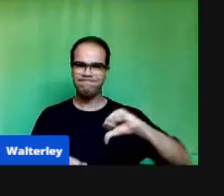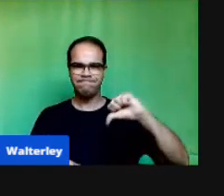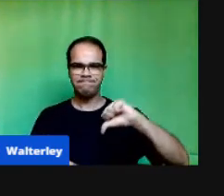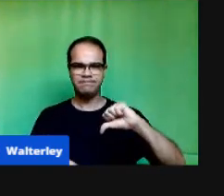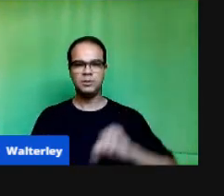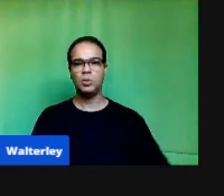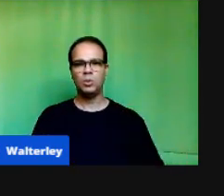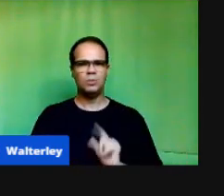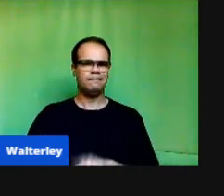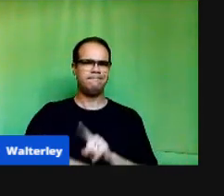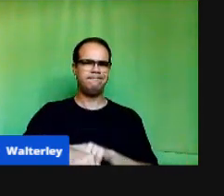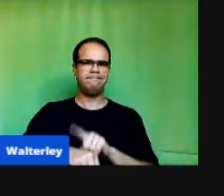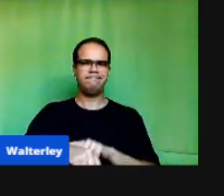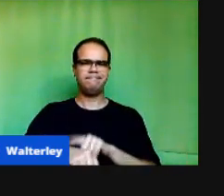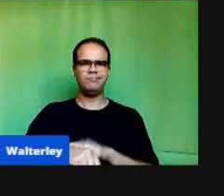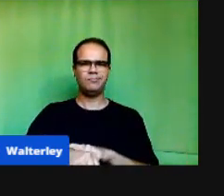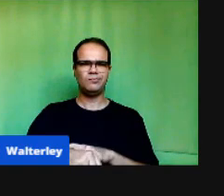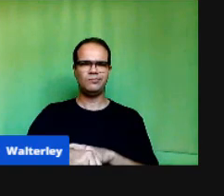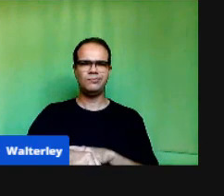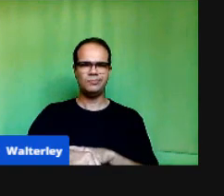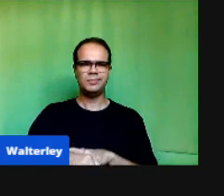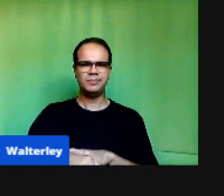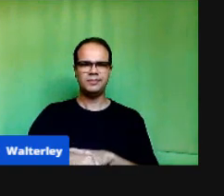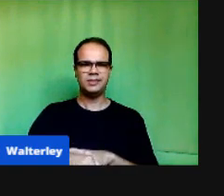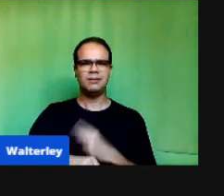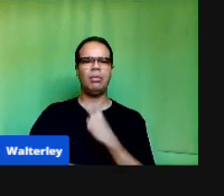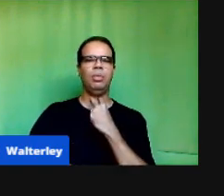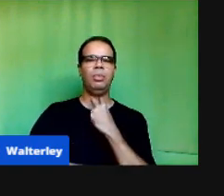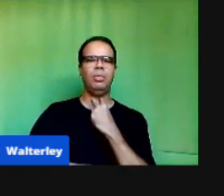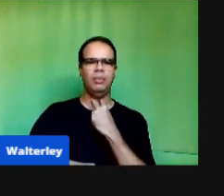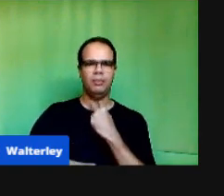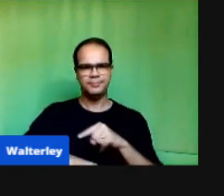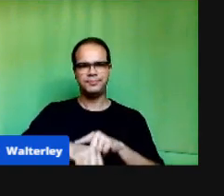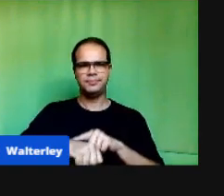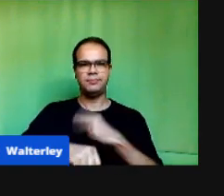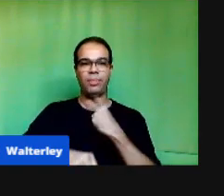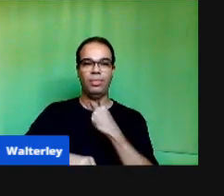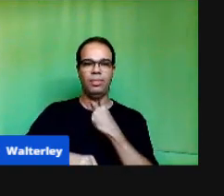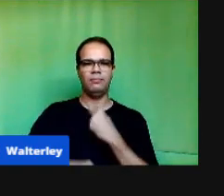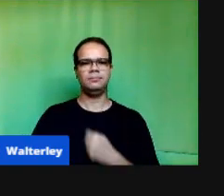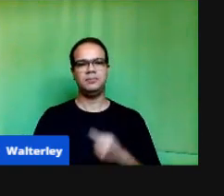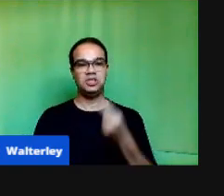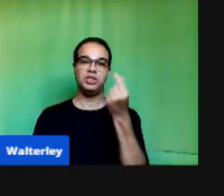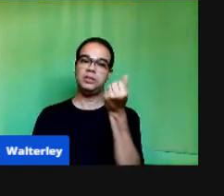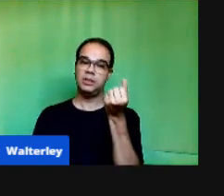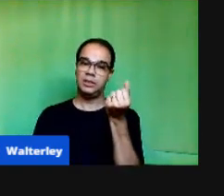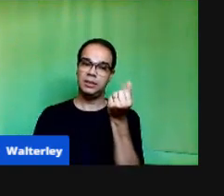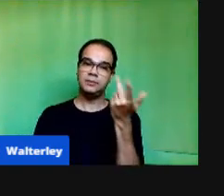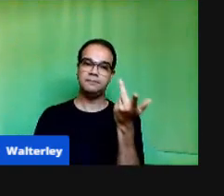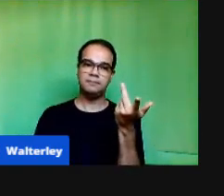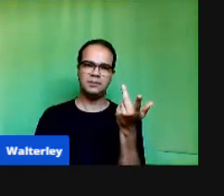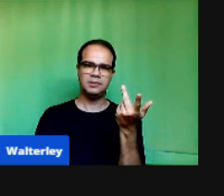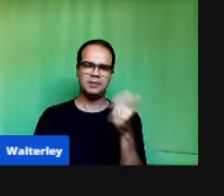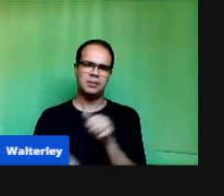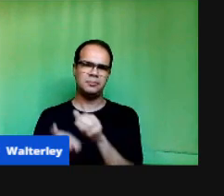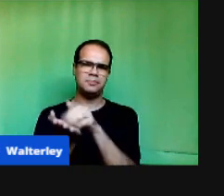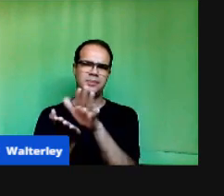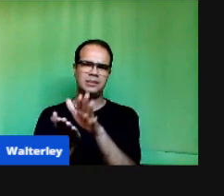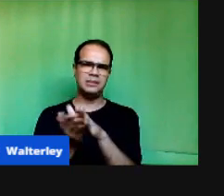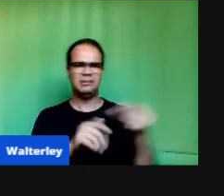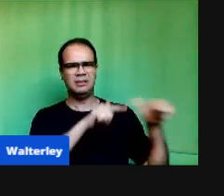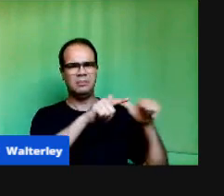está me impedindo de conseguir X coisa. Falta de dinheiro, desemprego, o meu emprego está